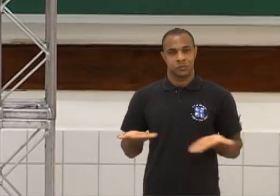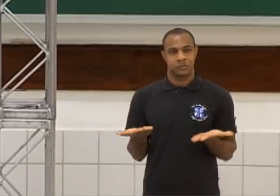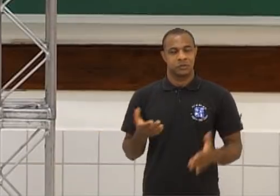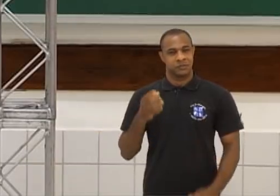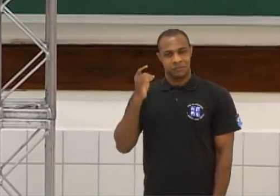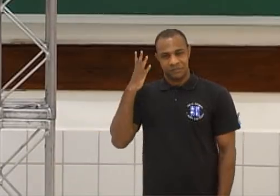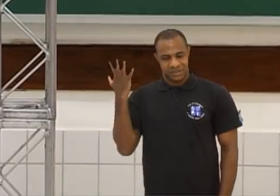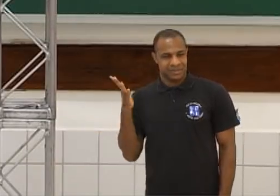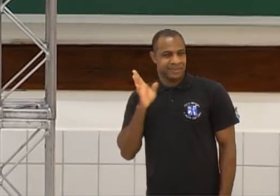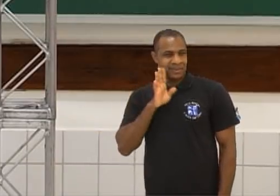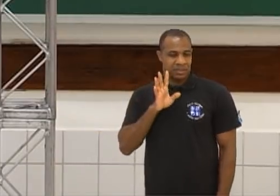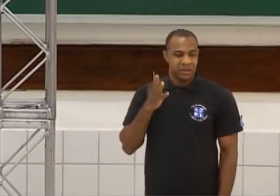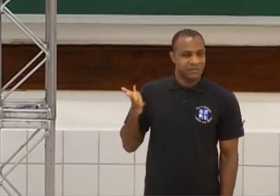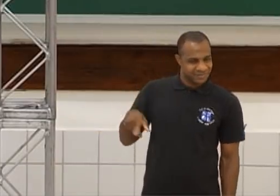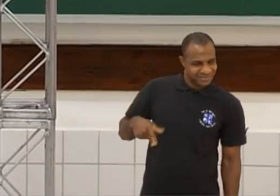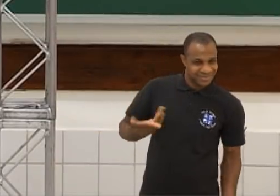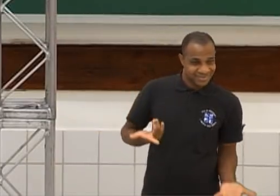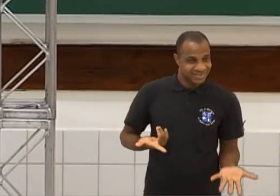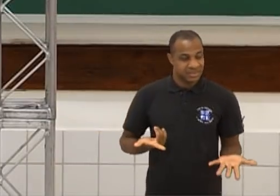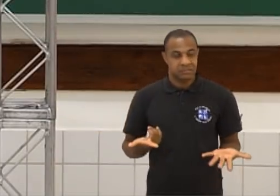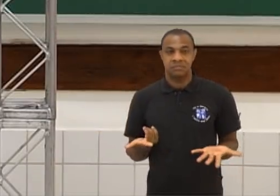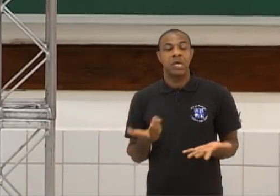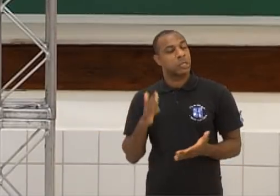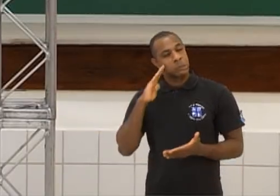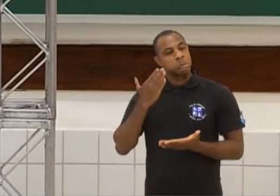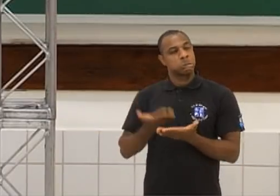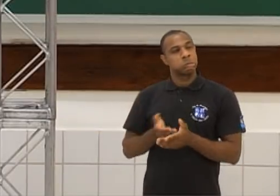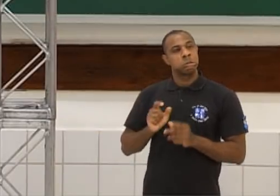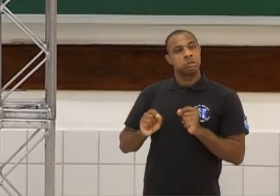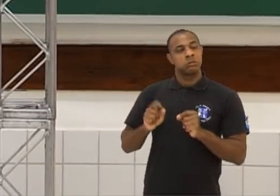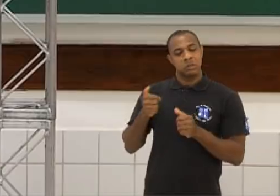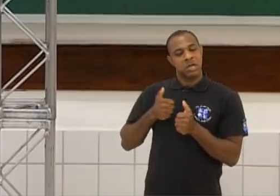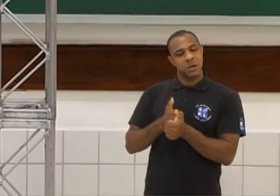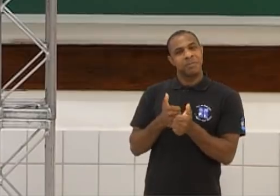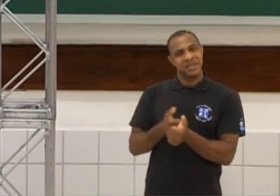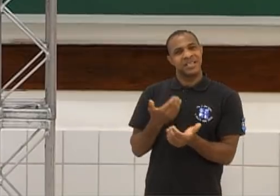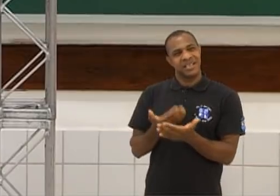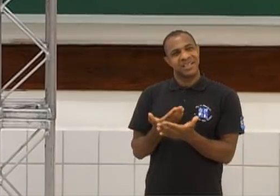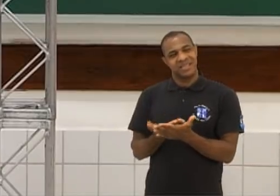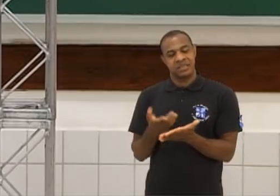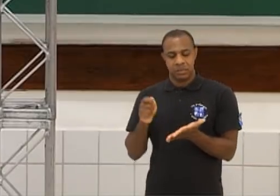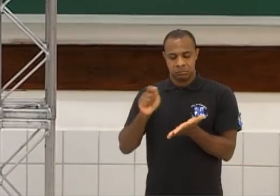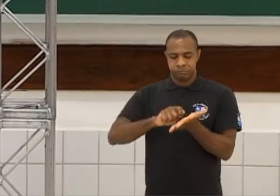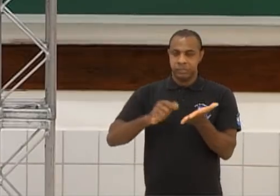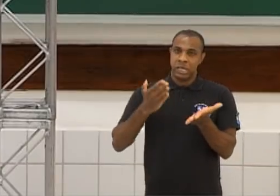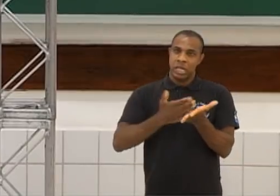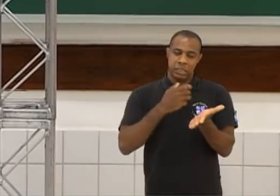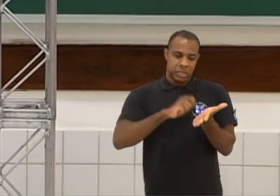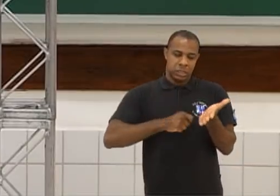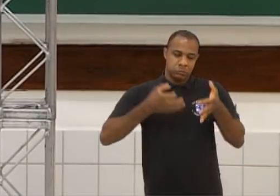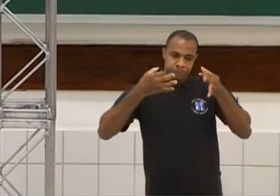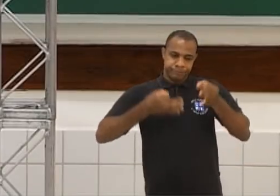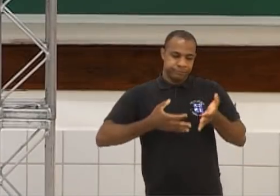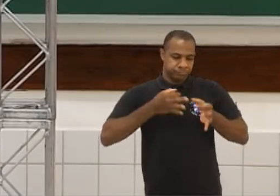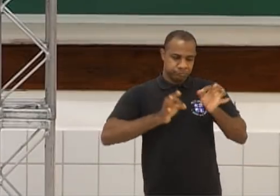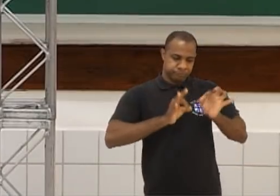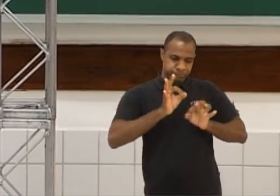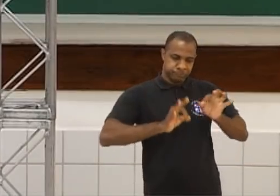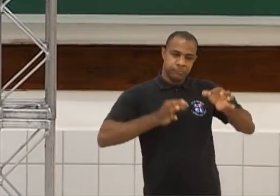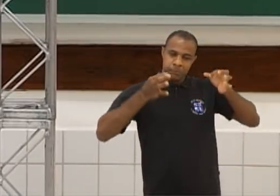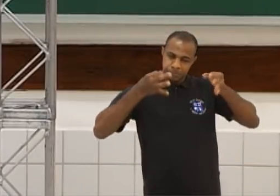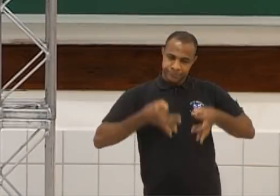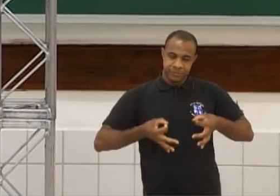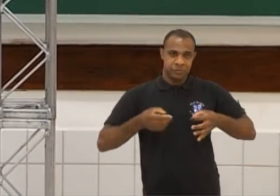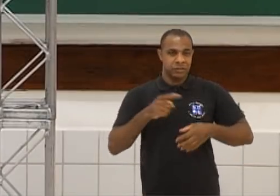Eu acredito que a esse ponto, se você está acompanhando nossas aulas, se você está com o caderno em dia, tudo organizadinho,